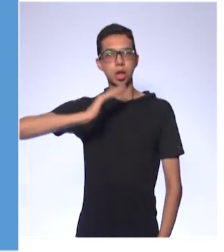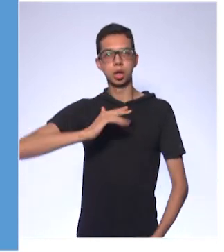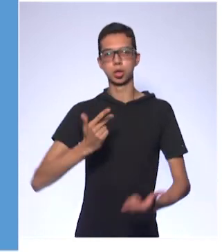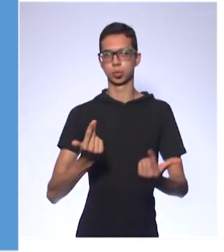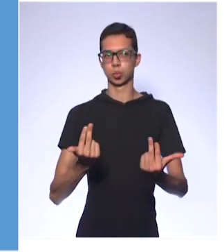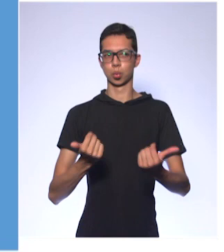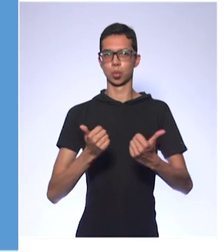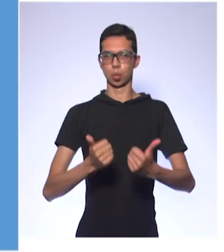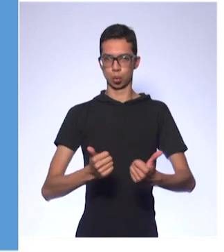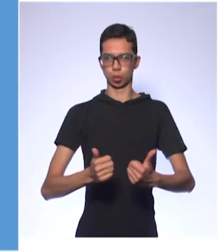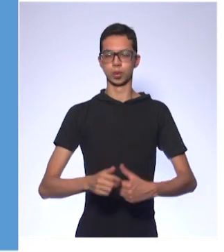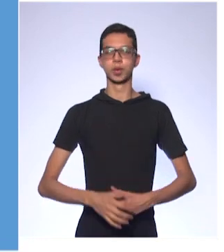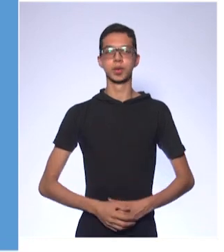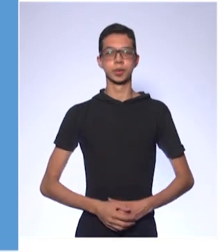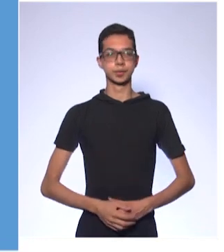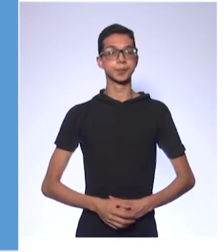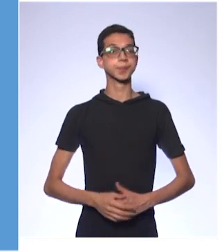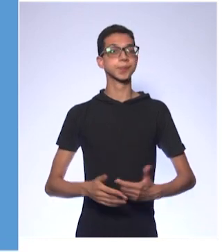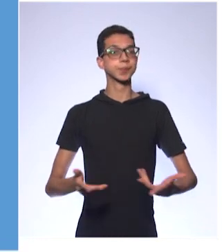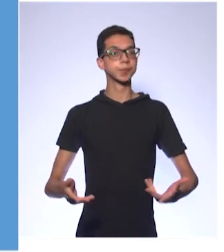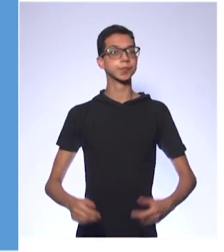Si te beso muy fuerte,